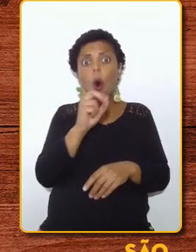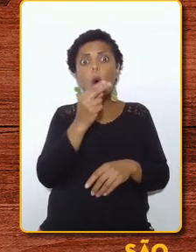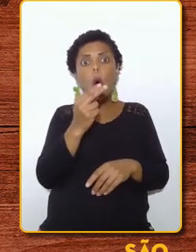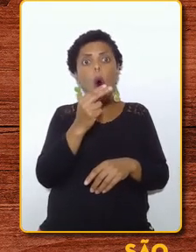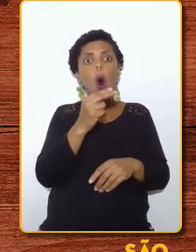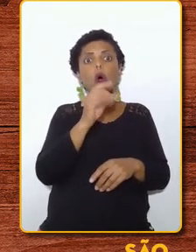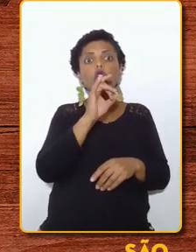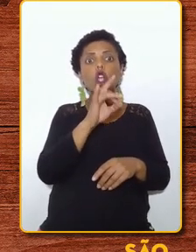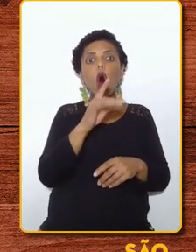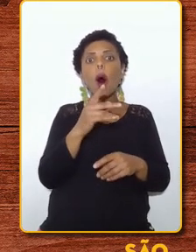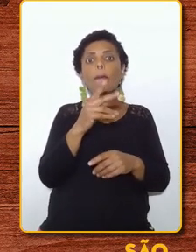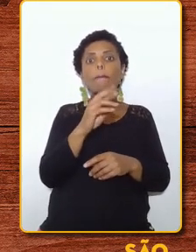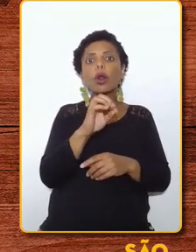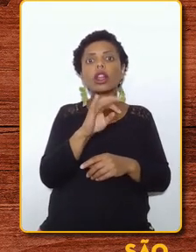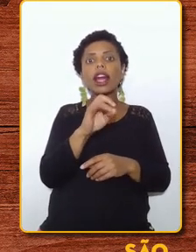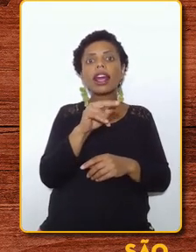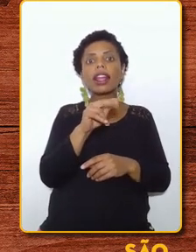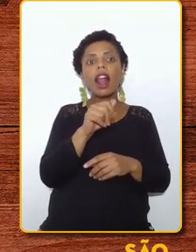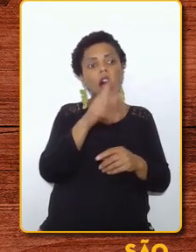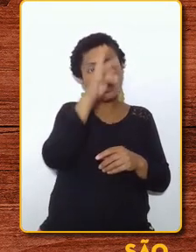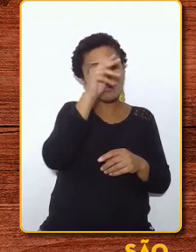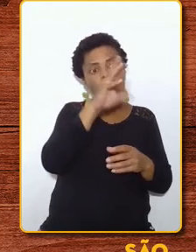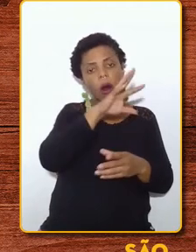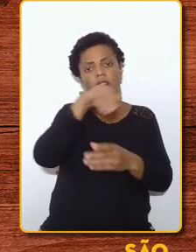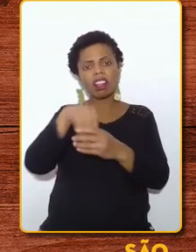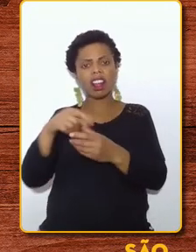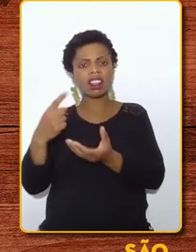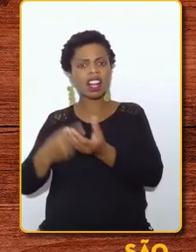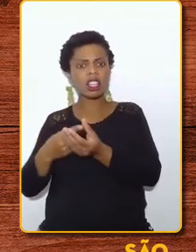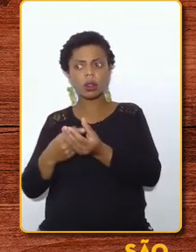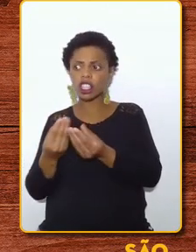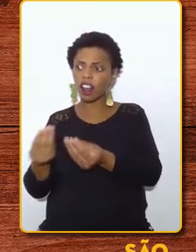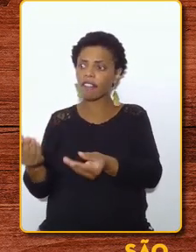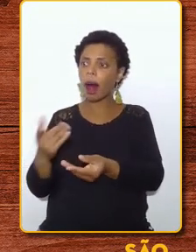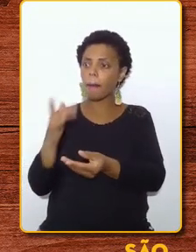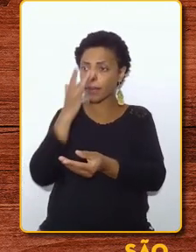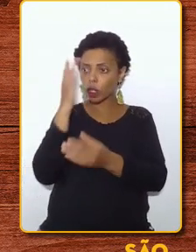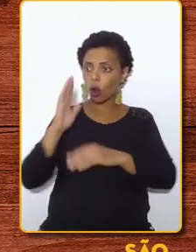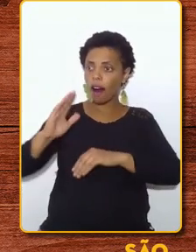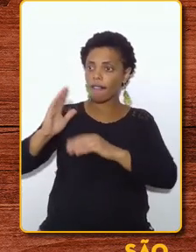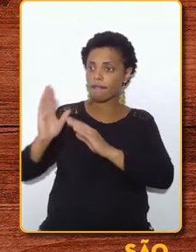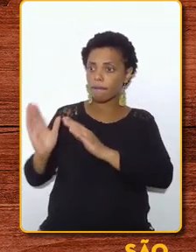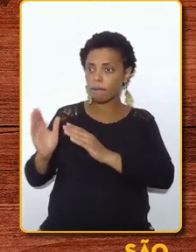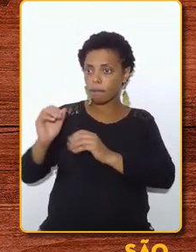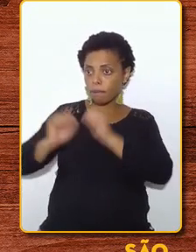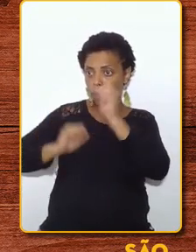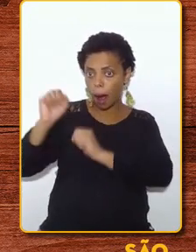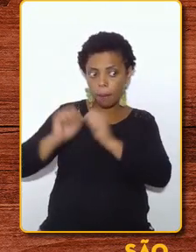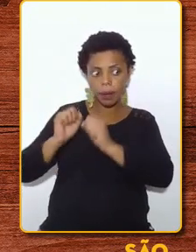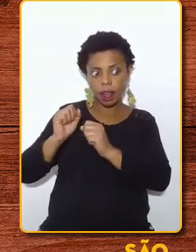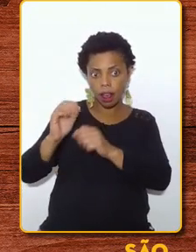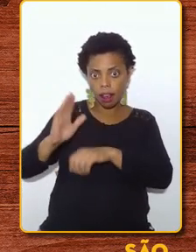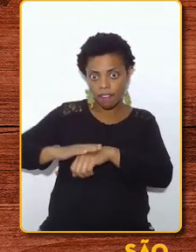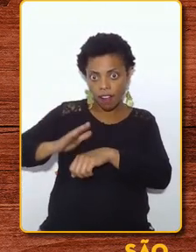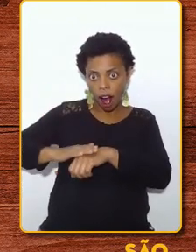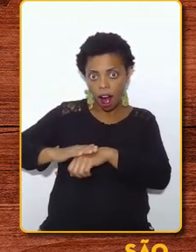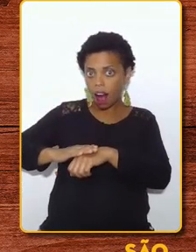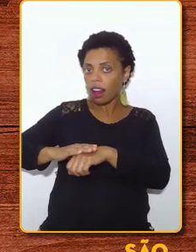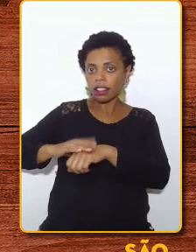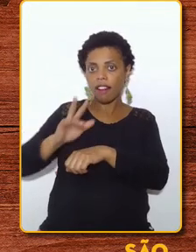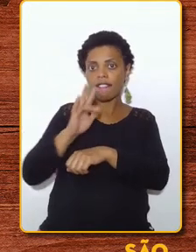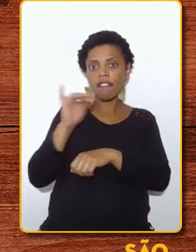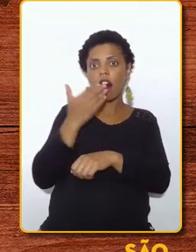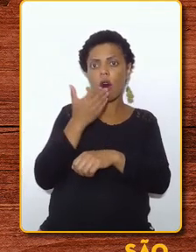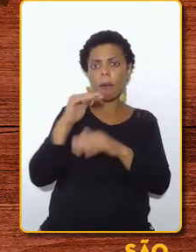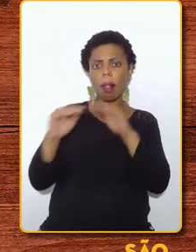Então, esse modelo extremamente concentrado tem que ser enfrentado. Como eu disse, isso não se faz abaixando ainda mais